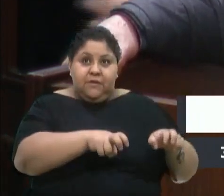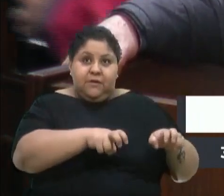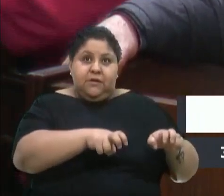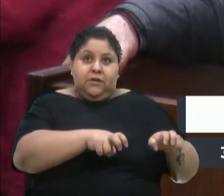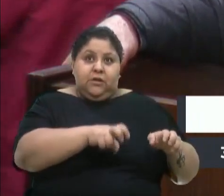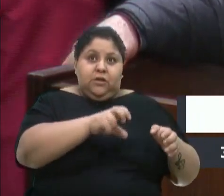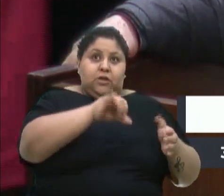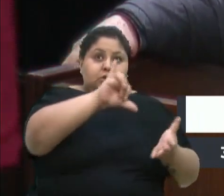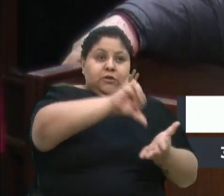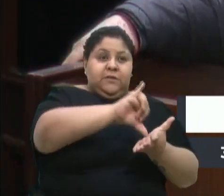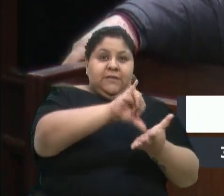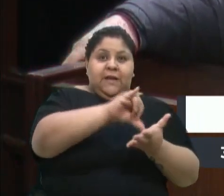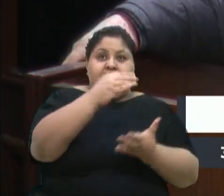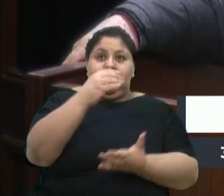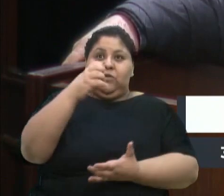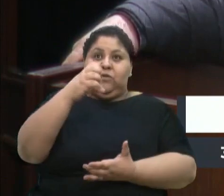safra,